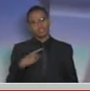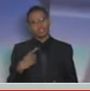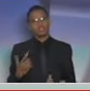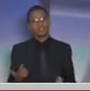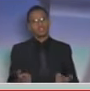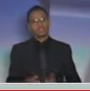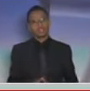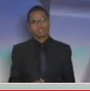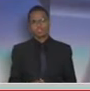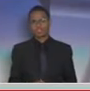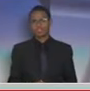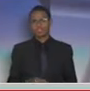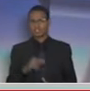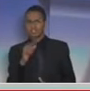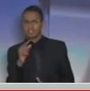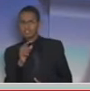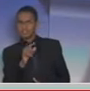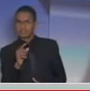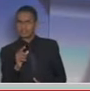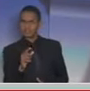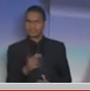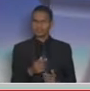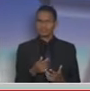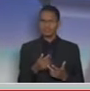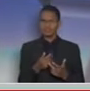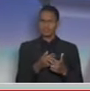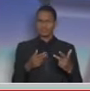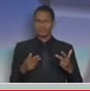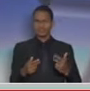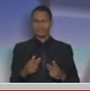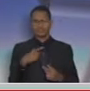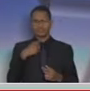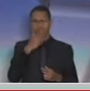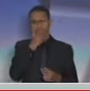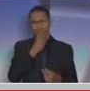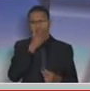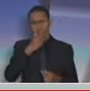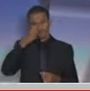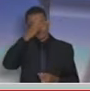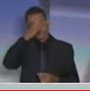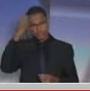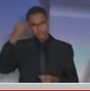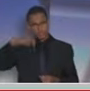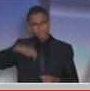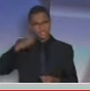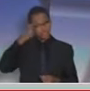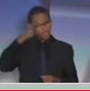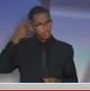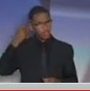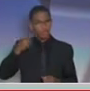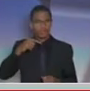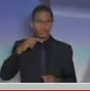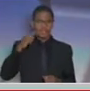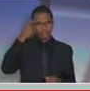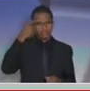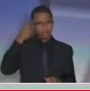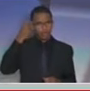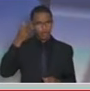com o comportamento do prefeito da cidade de São Paulo, o prefeito Dória, João